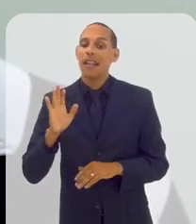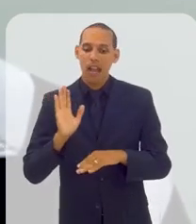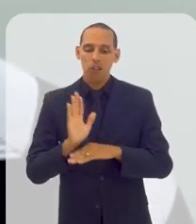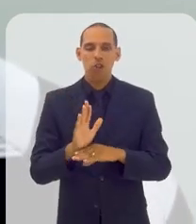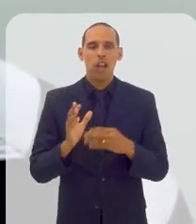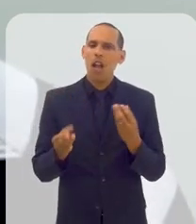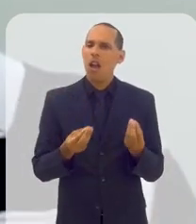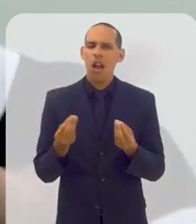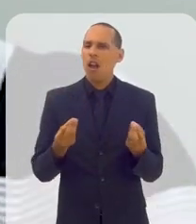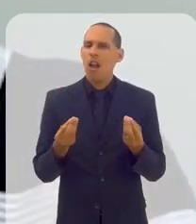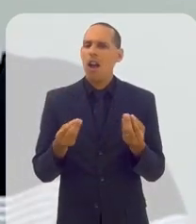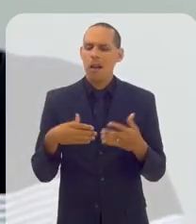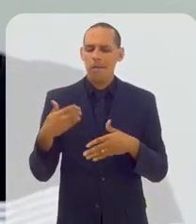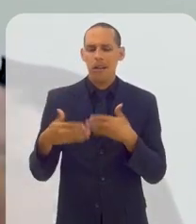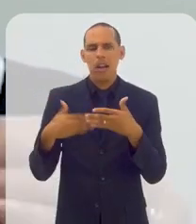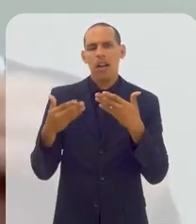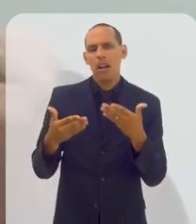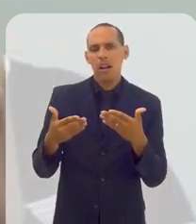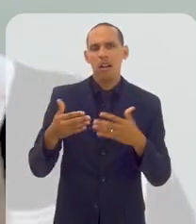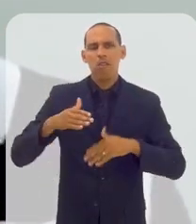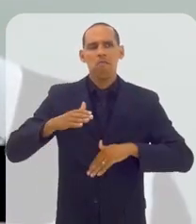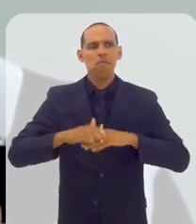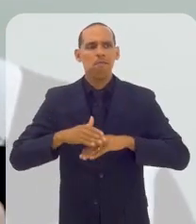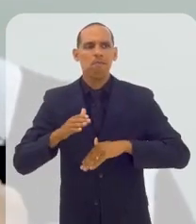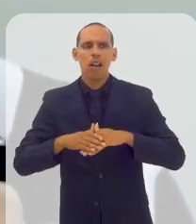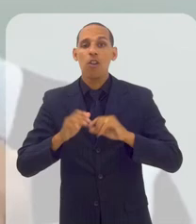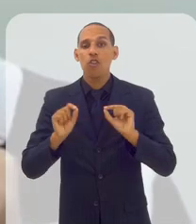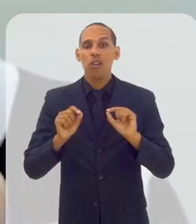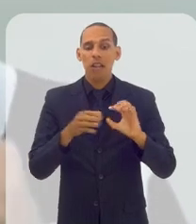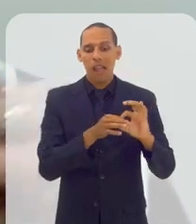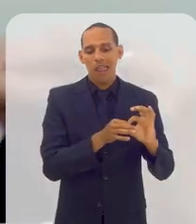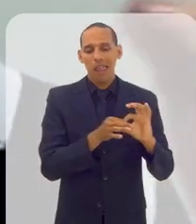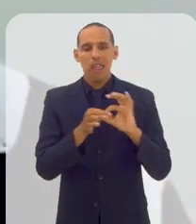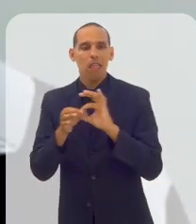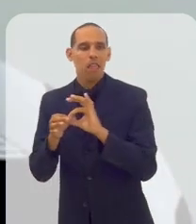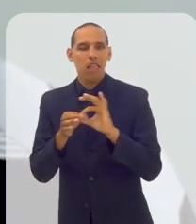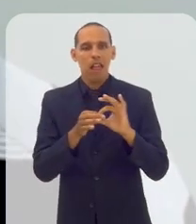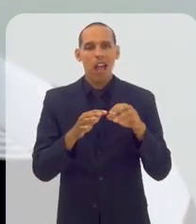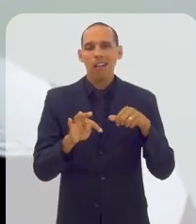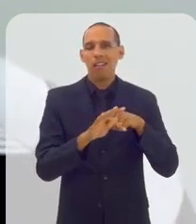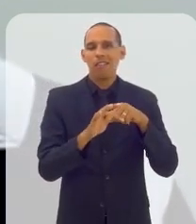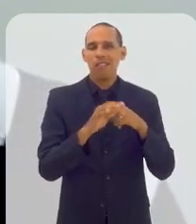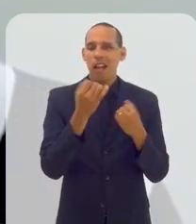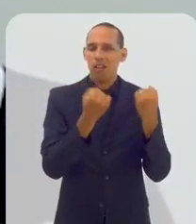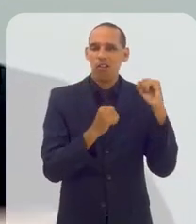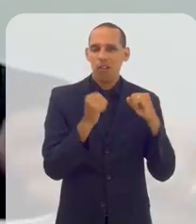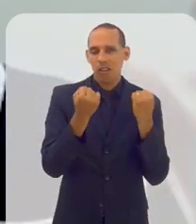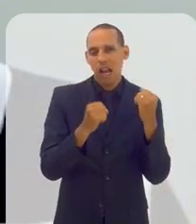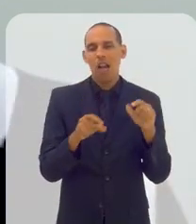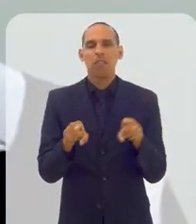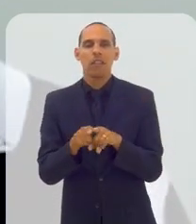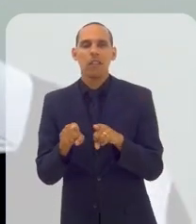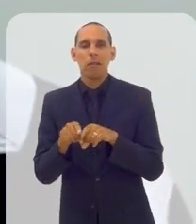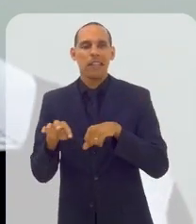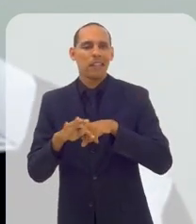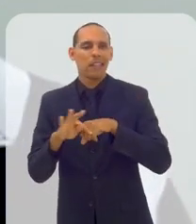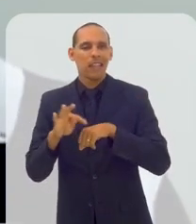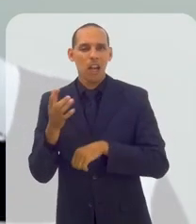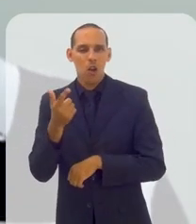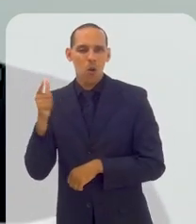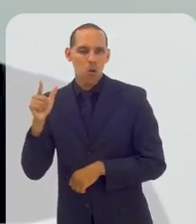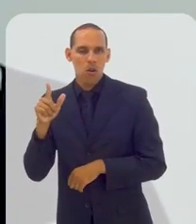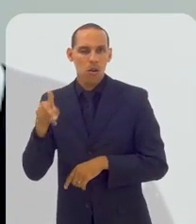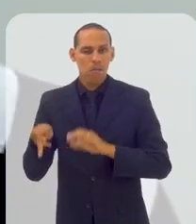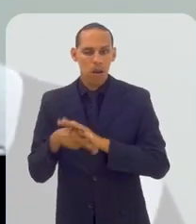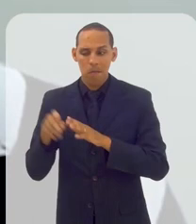como o CRT pode ajudar nesse processo de fazer esse gancho entre os técnicos industriais,